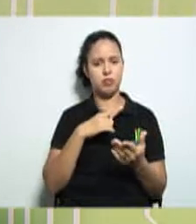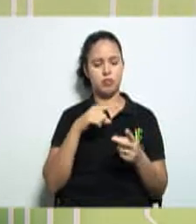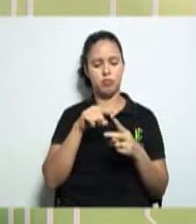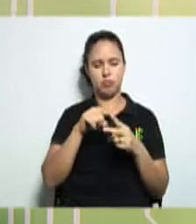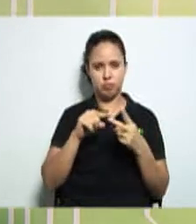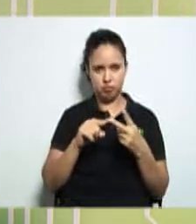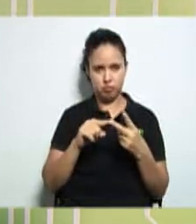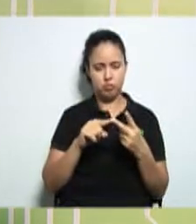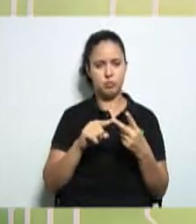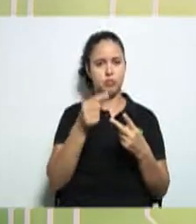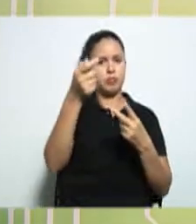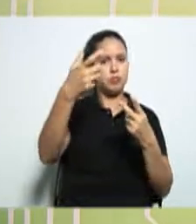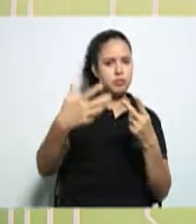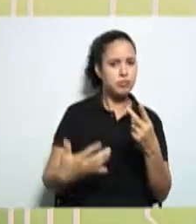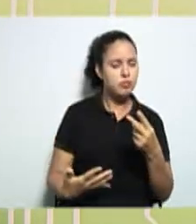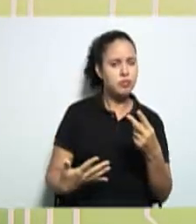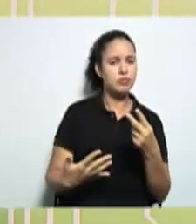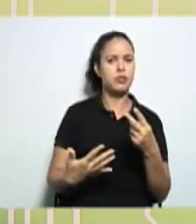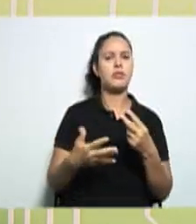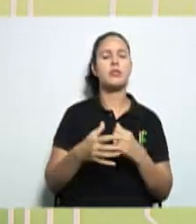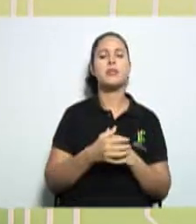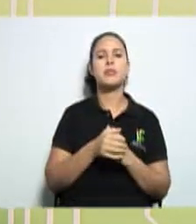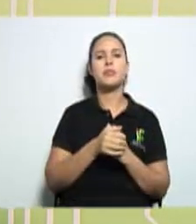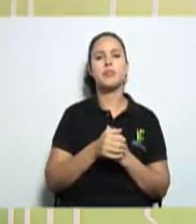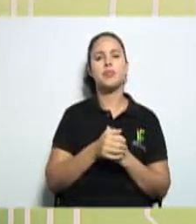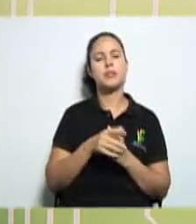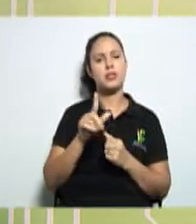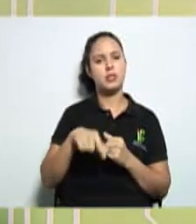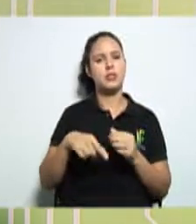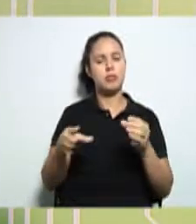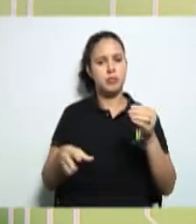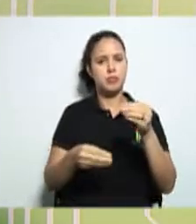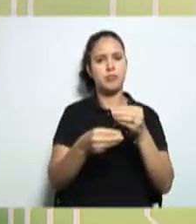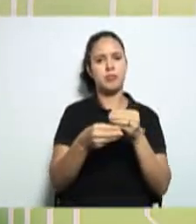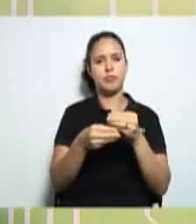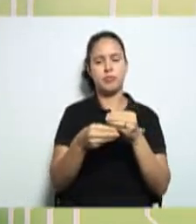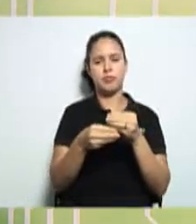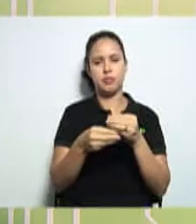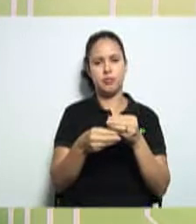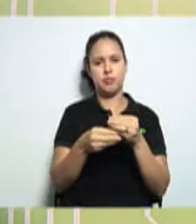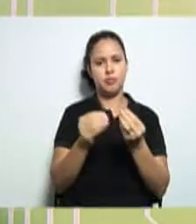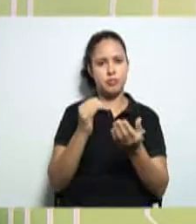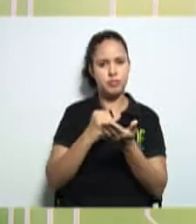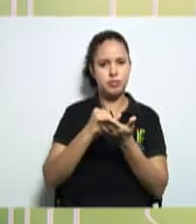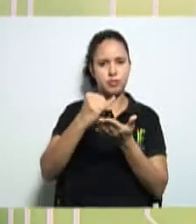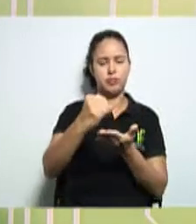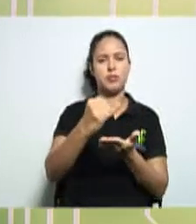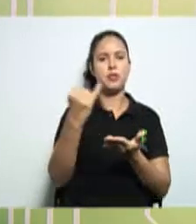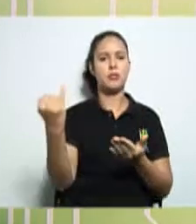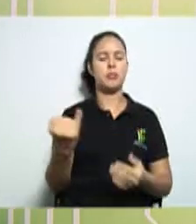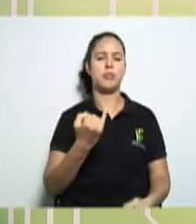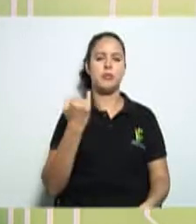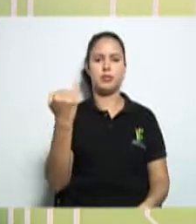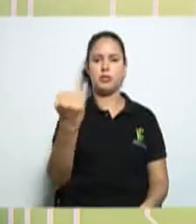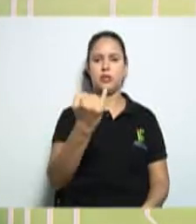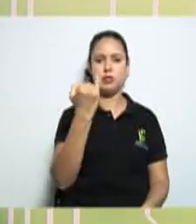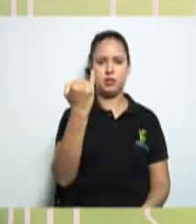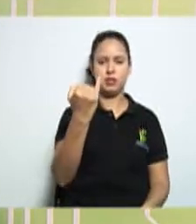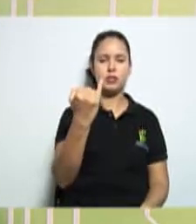eles trouxeram essa ideia. E essas foram contribuições iniciais e muito